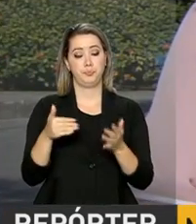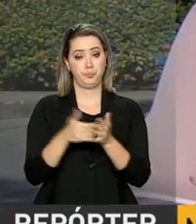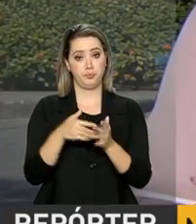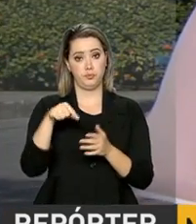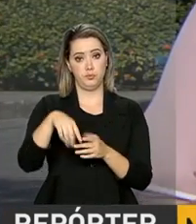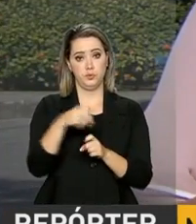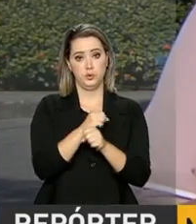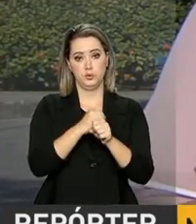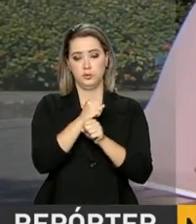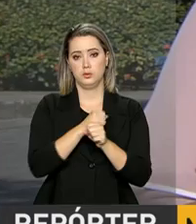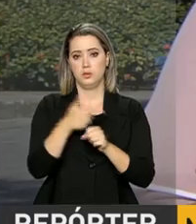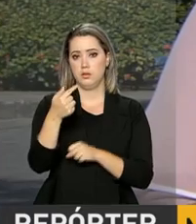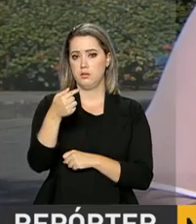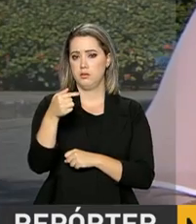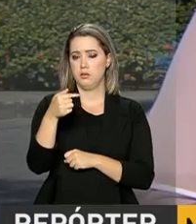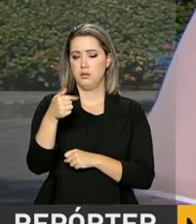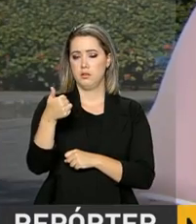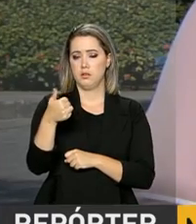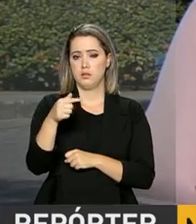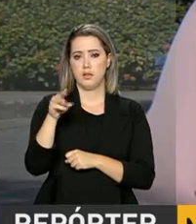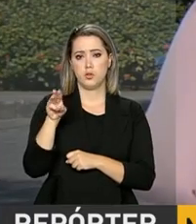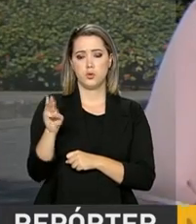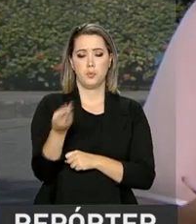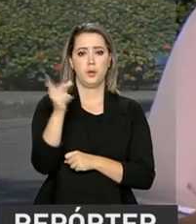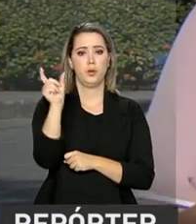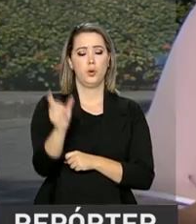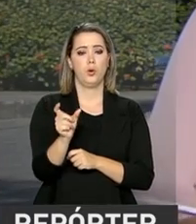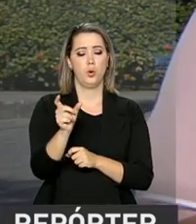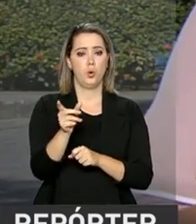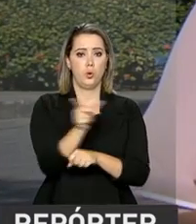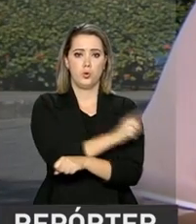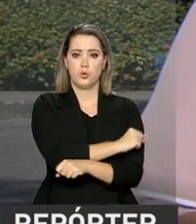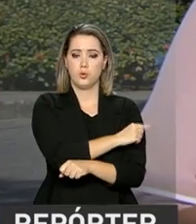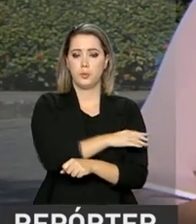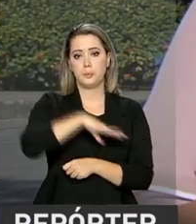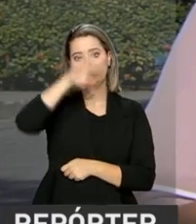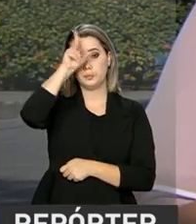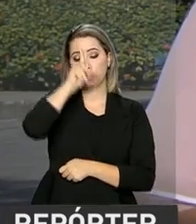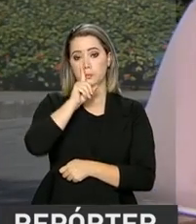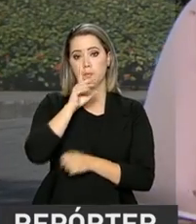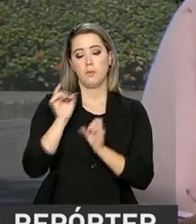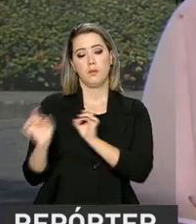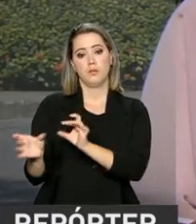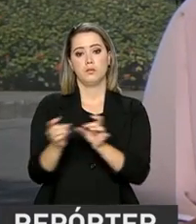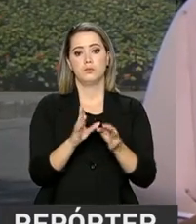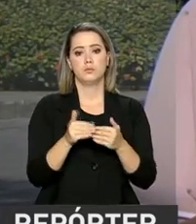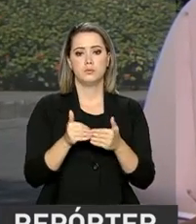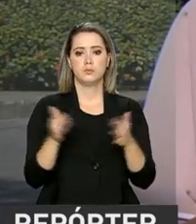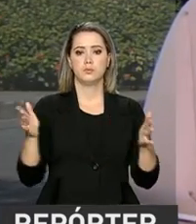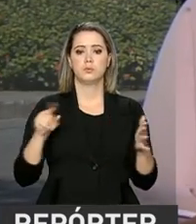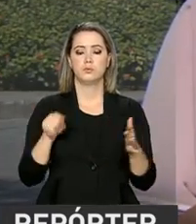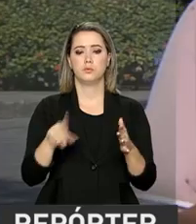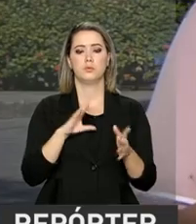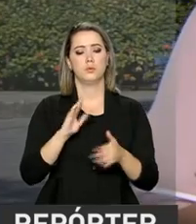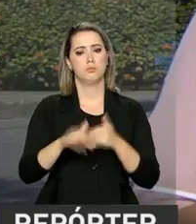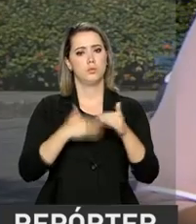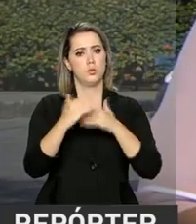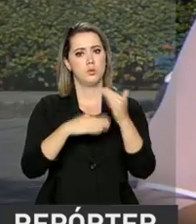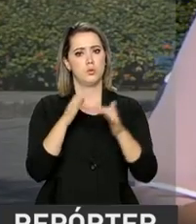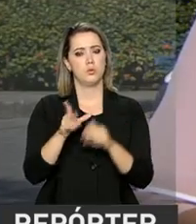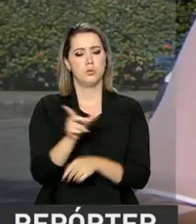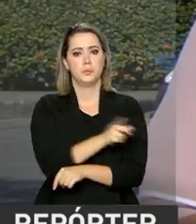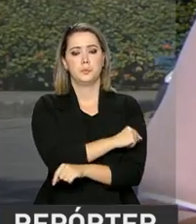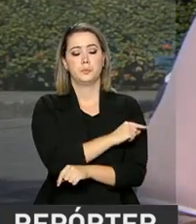milhões de doses contra febre amarela deverão ser exportadas E a expectativa é ampliar ainda mais a capacidade de produção da